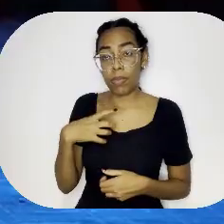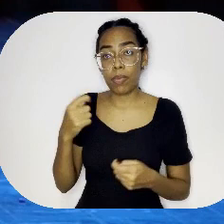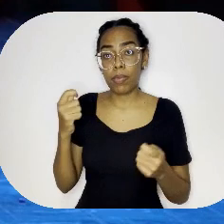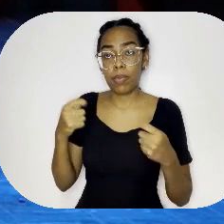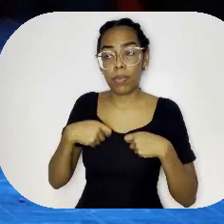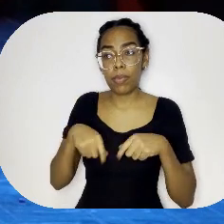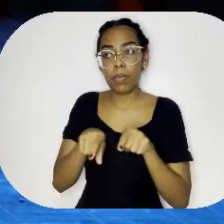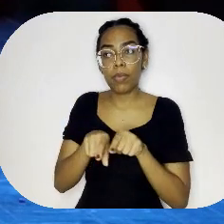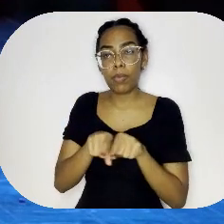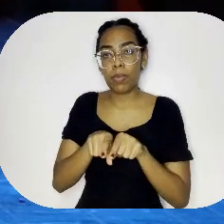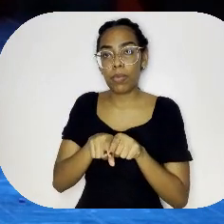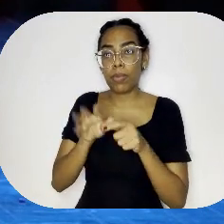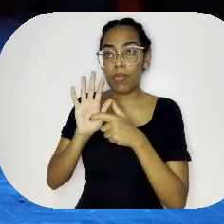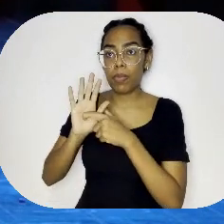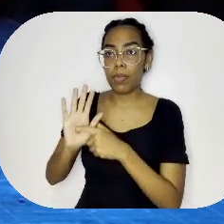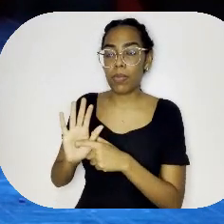ontem garlopa.